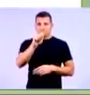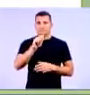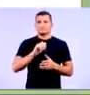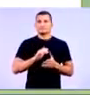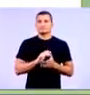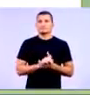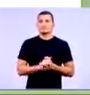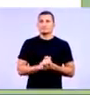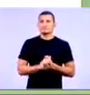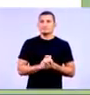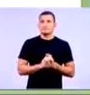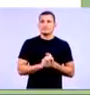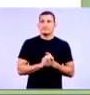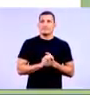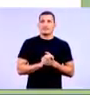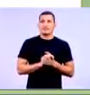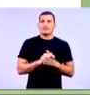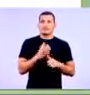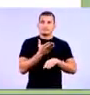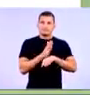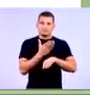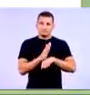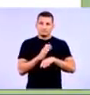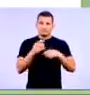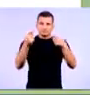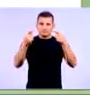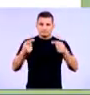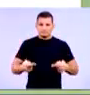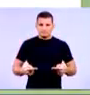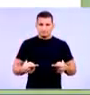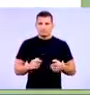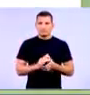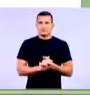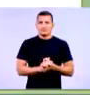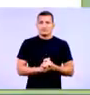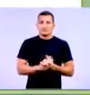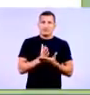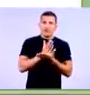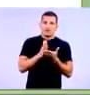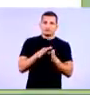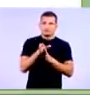A tarefa e o questionário. Ainda teremos algumas dicas